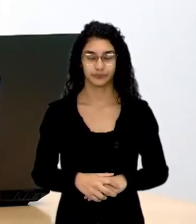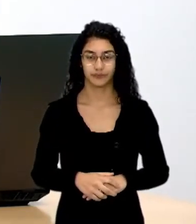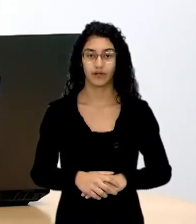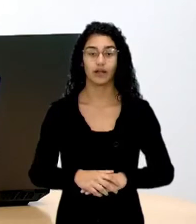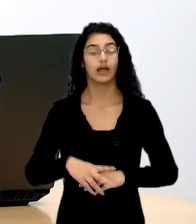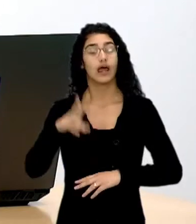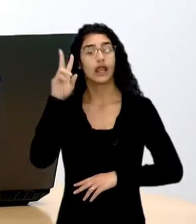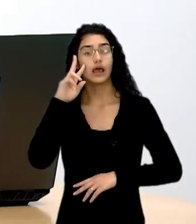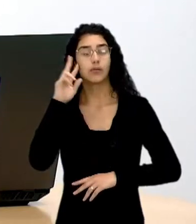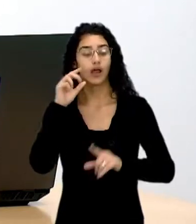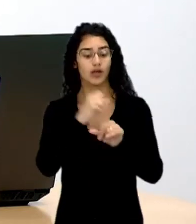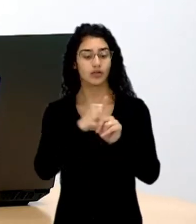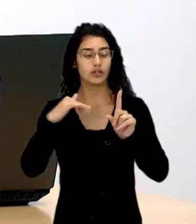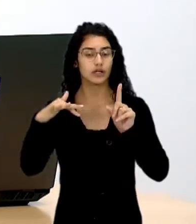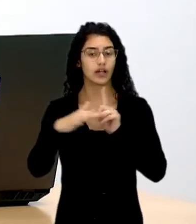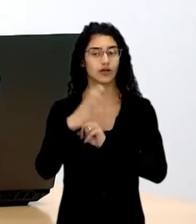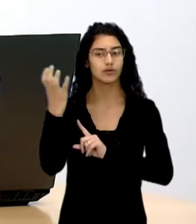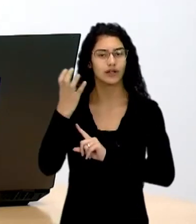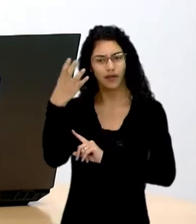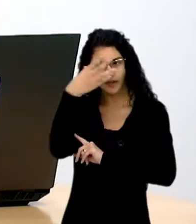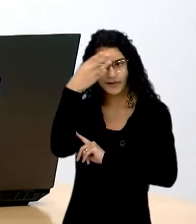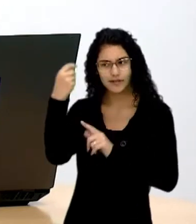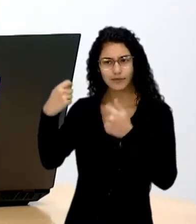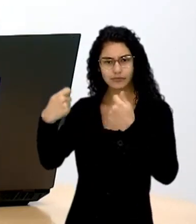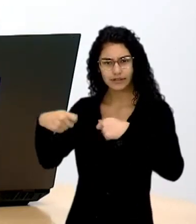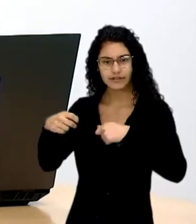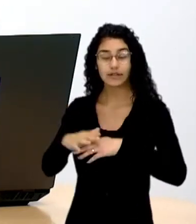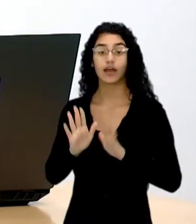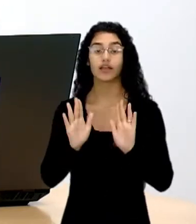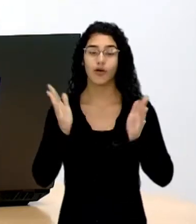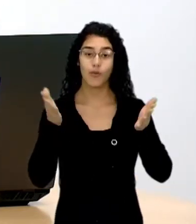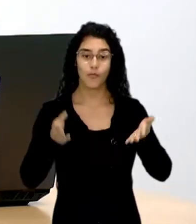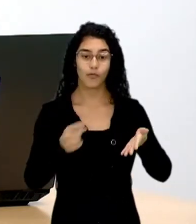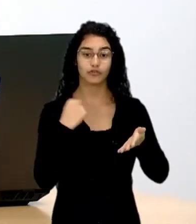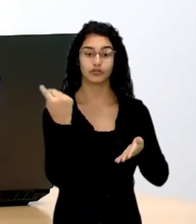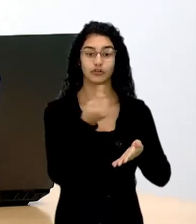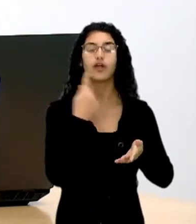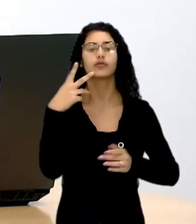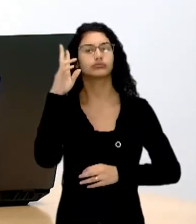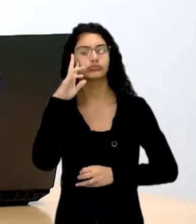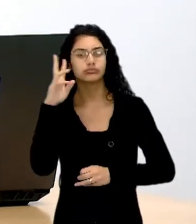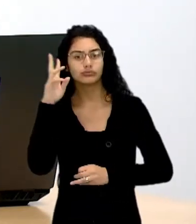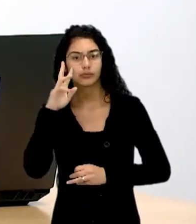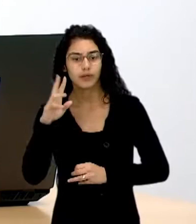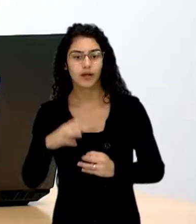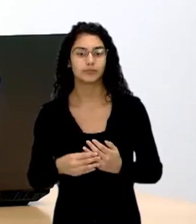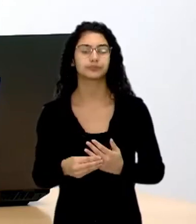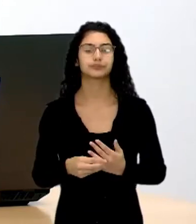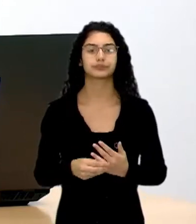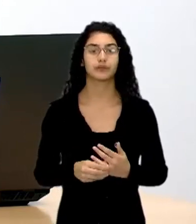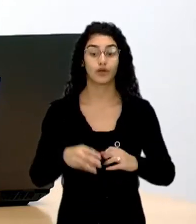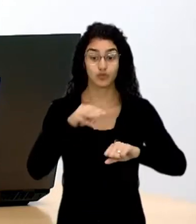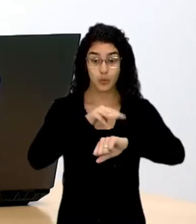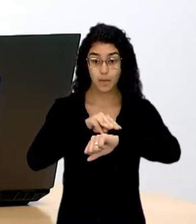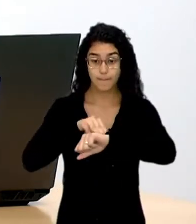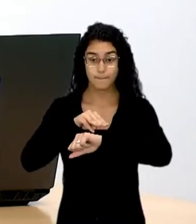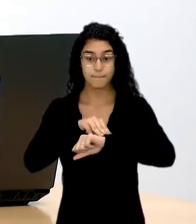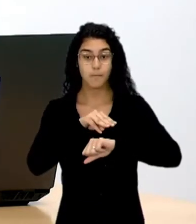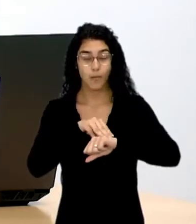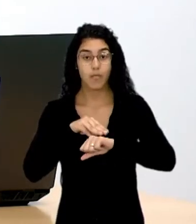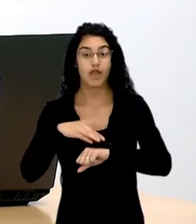a sociedade daquilo que ela quer esquecer. Então hoje nós vamos relembrar alguns momentos